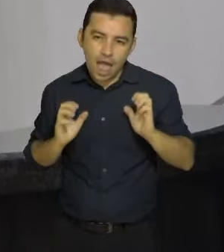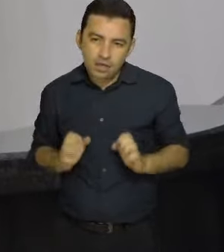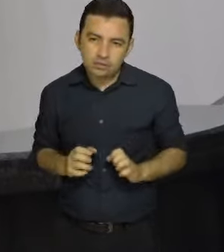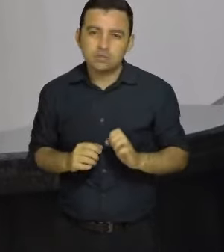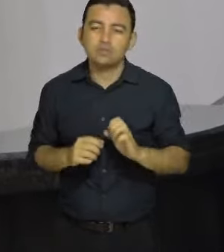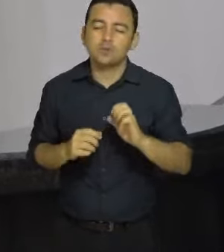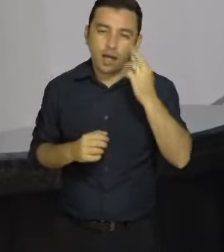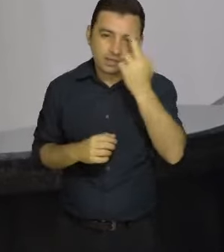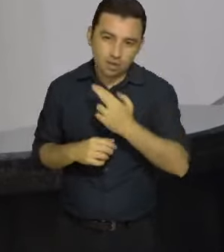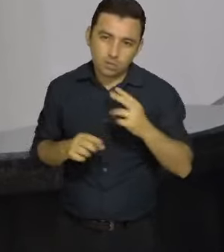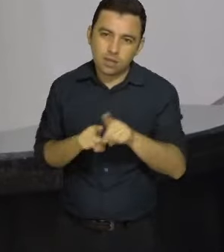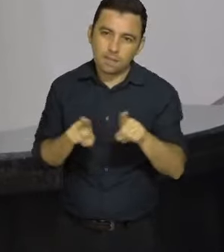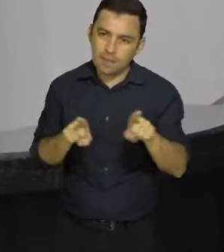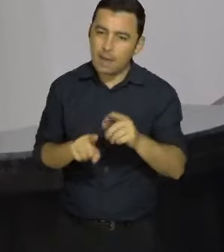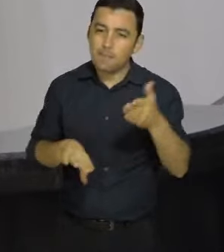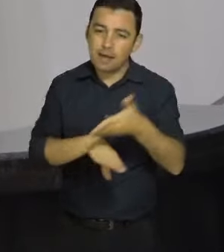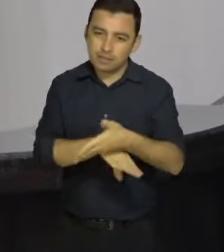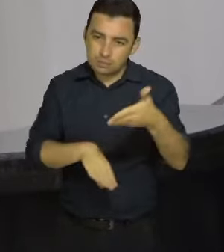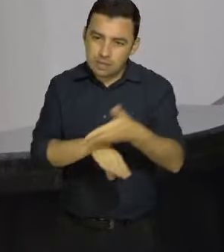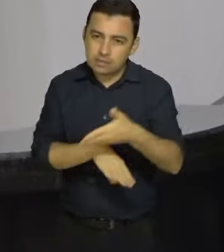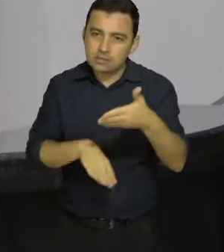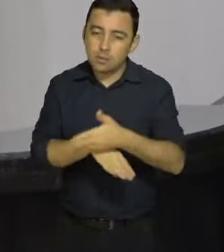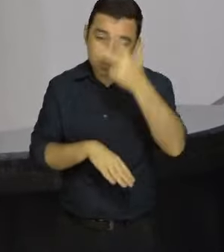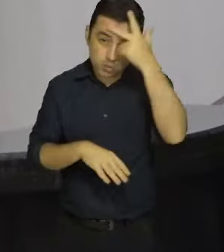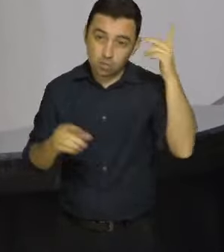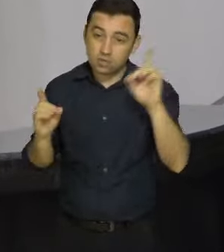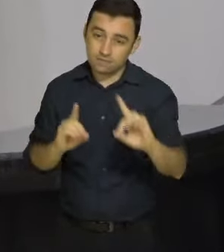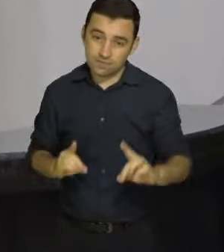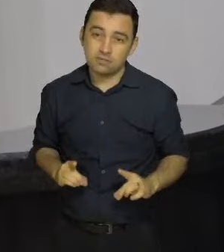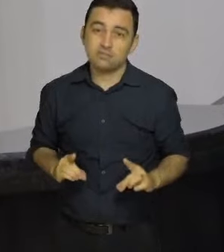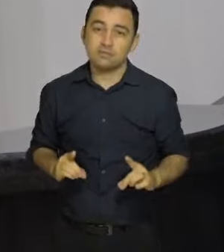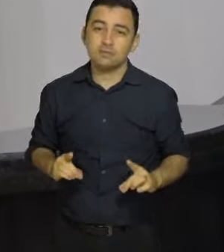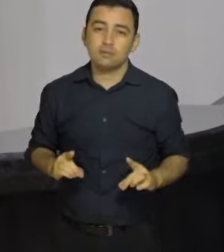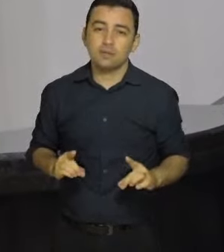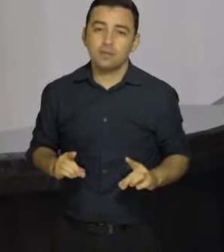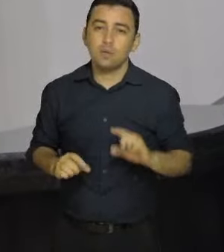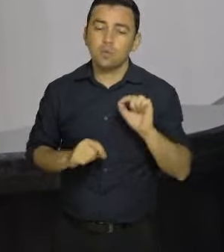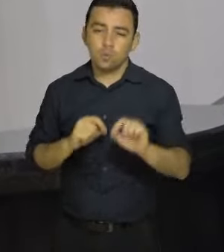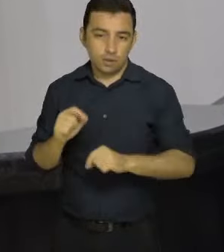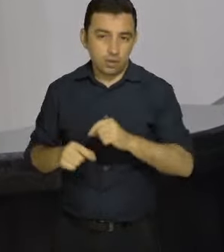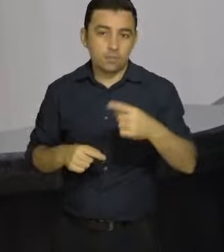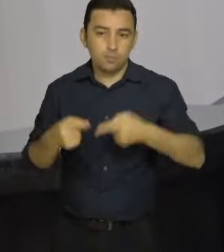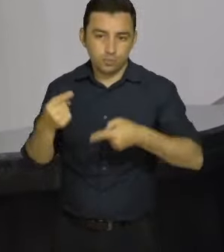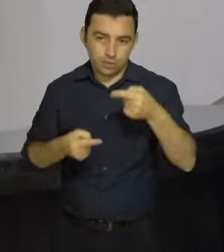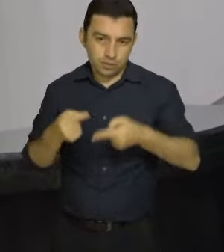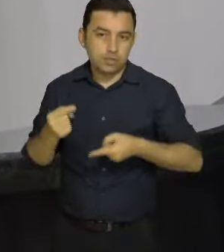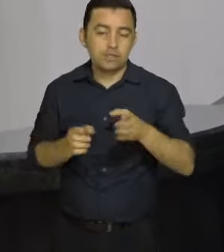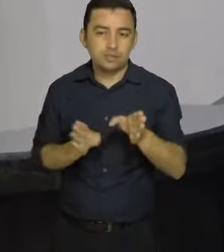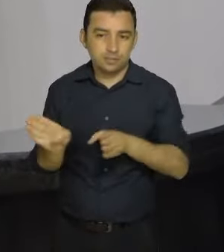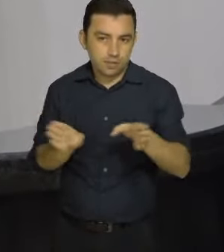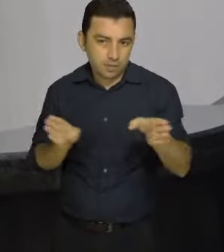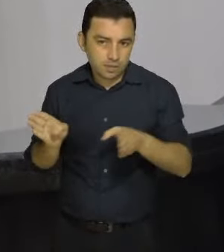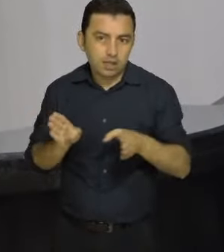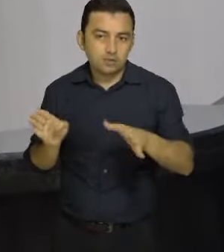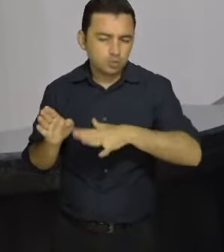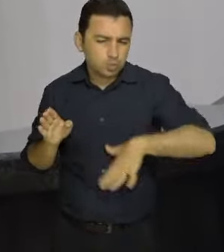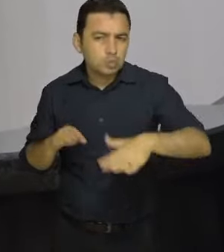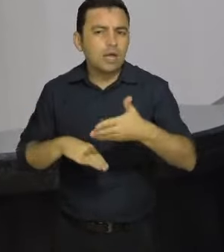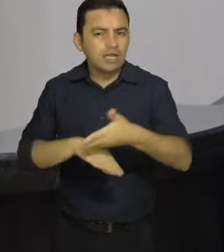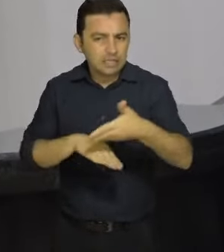a participação efetiva de pessoas com deficiência, o que implica em políticas de acessibilidade nos termos do acesso